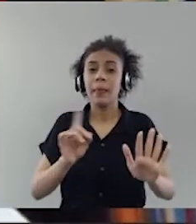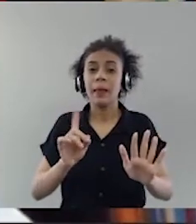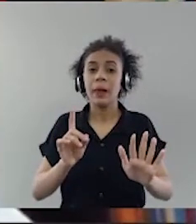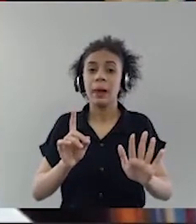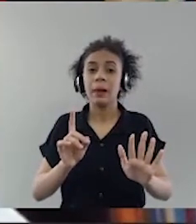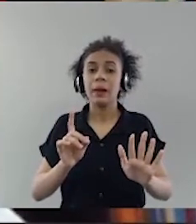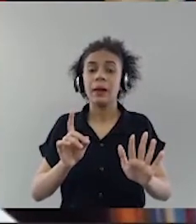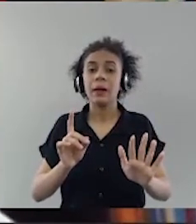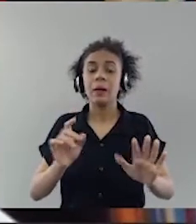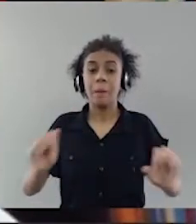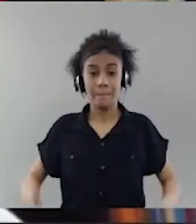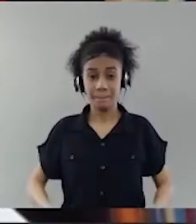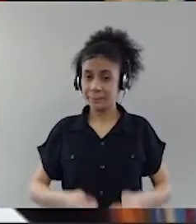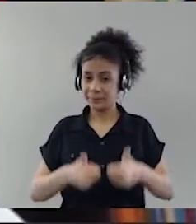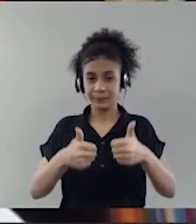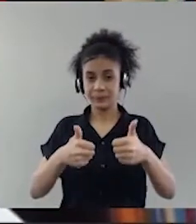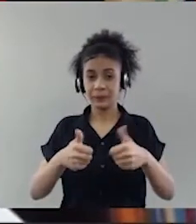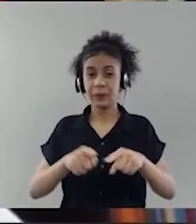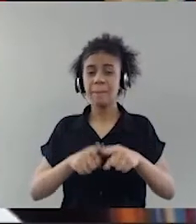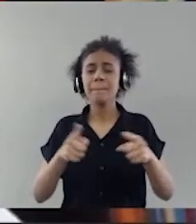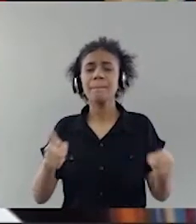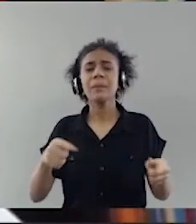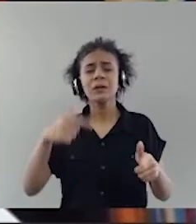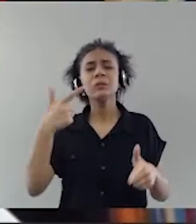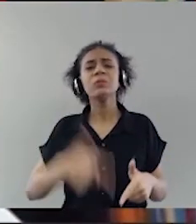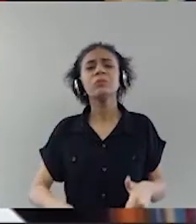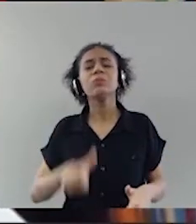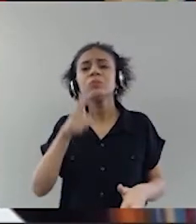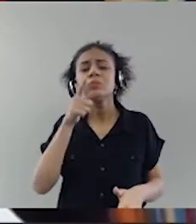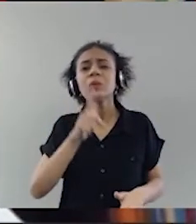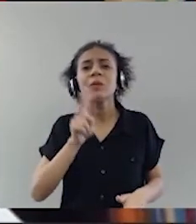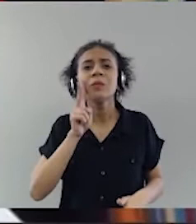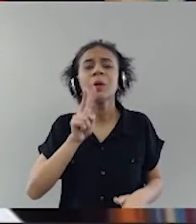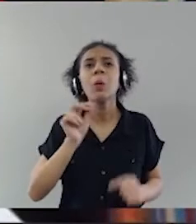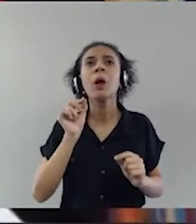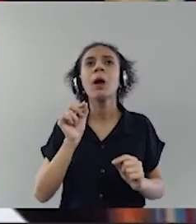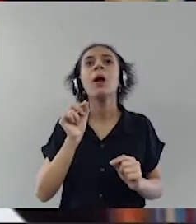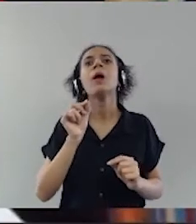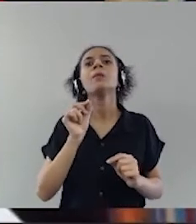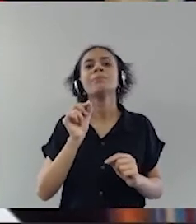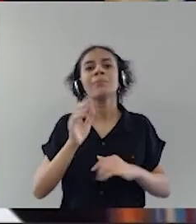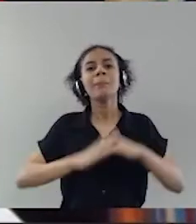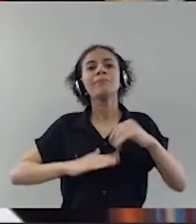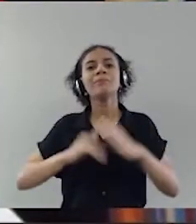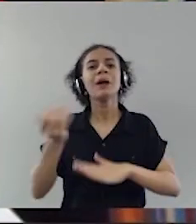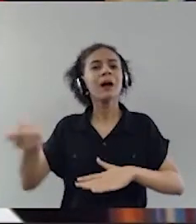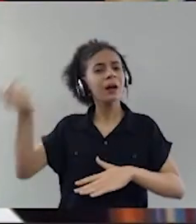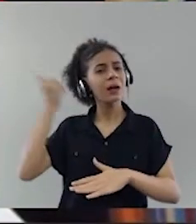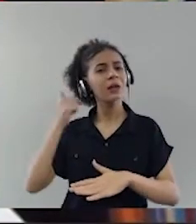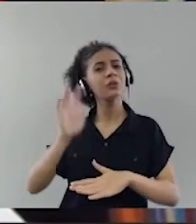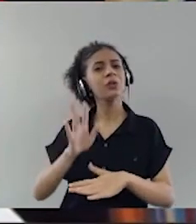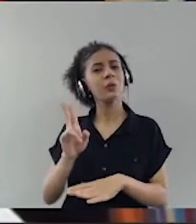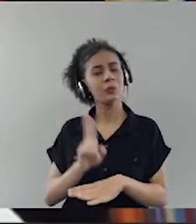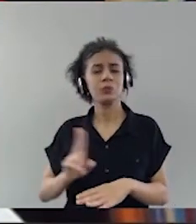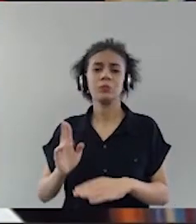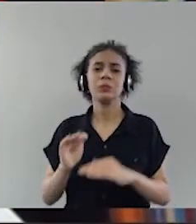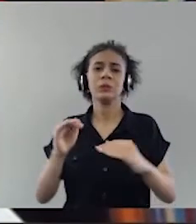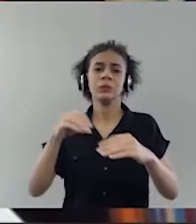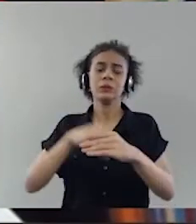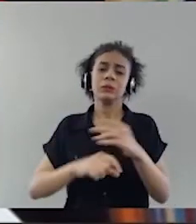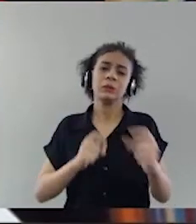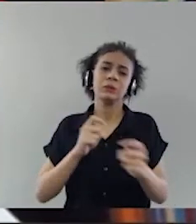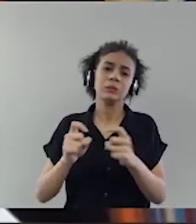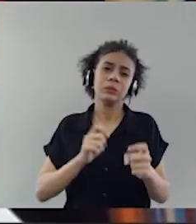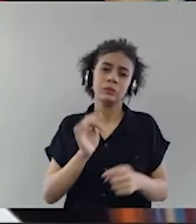propriamente um revigoramento, mas mais uma vez colocou sob relevo práticas que já são utilizadas, sobretudo na